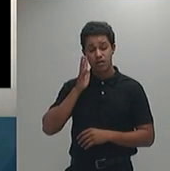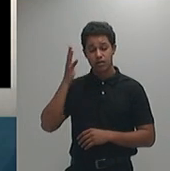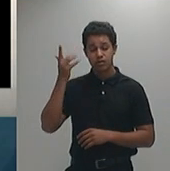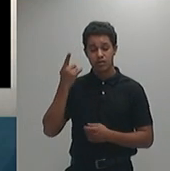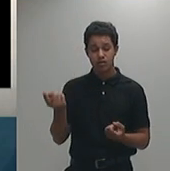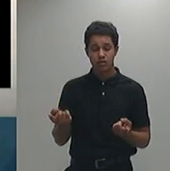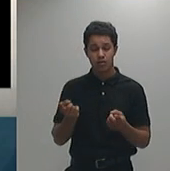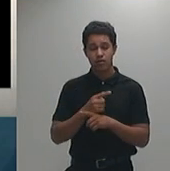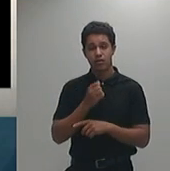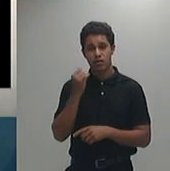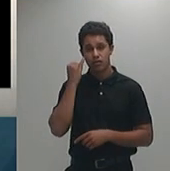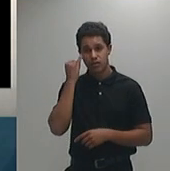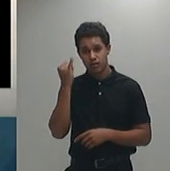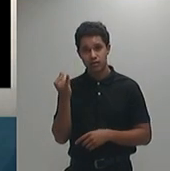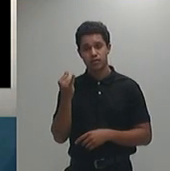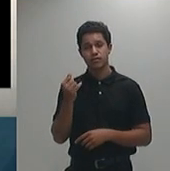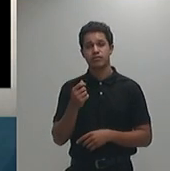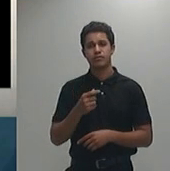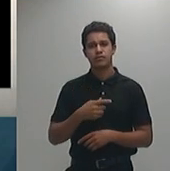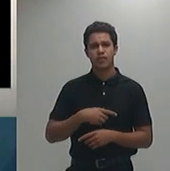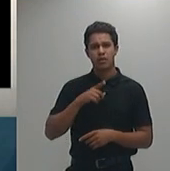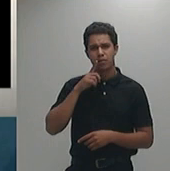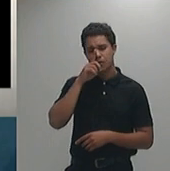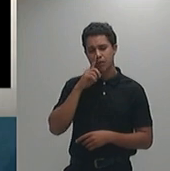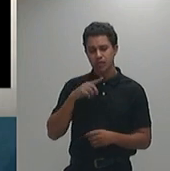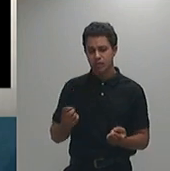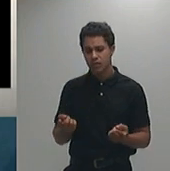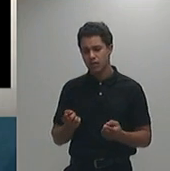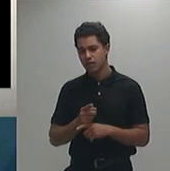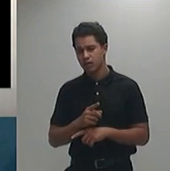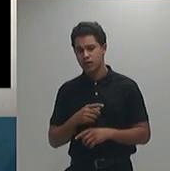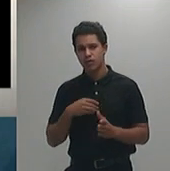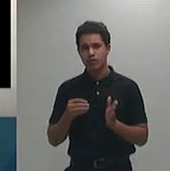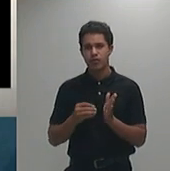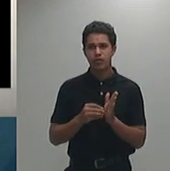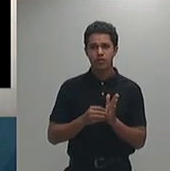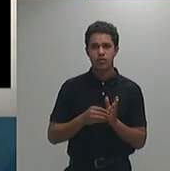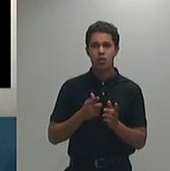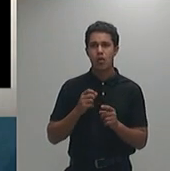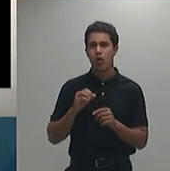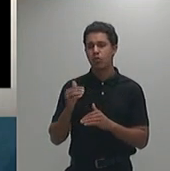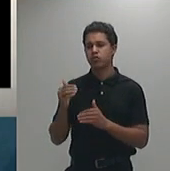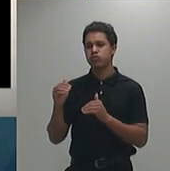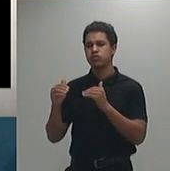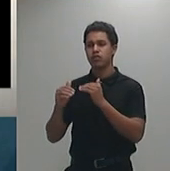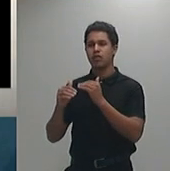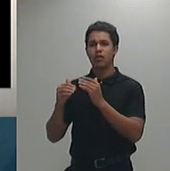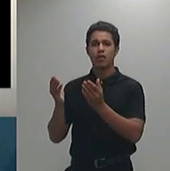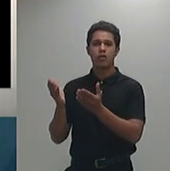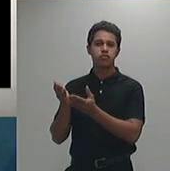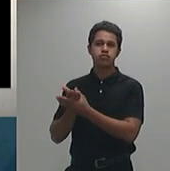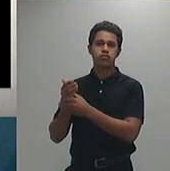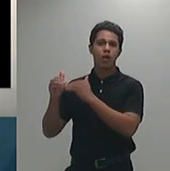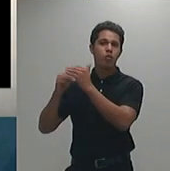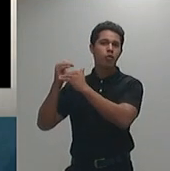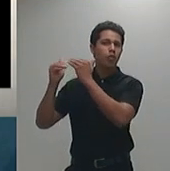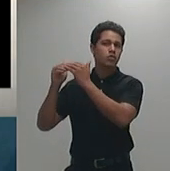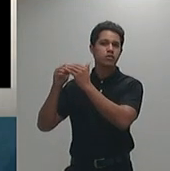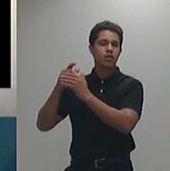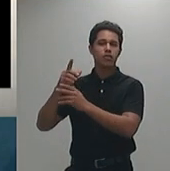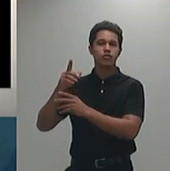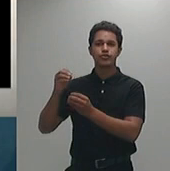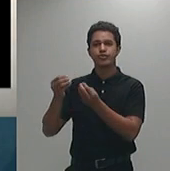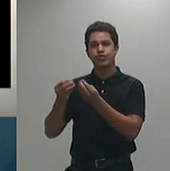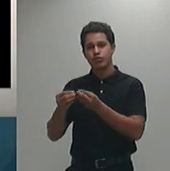risco de nulidades processuais ou de produção de danos injustos os terceiros tem